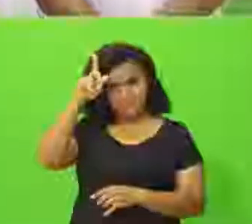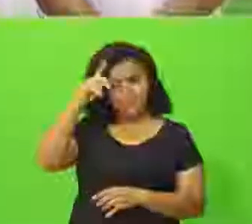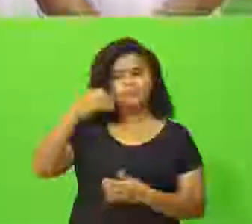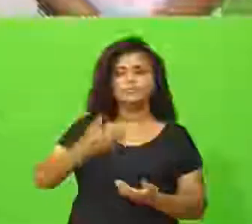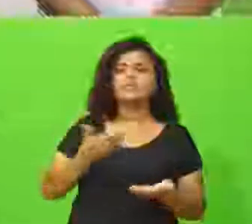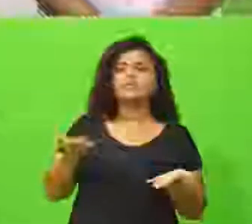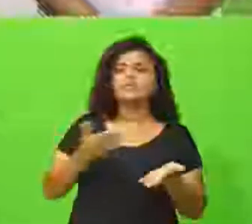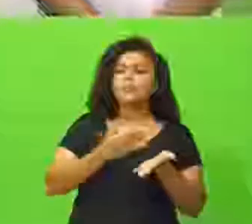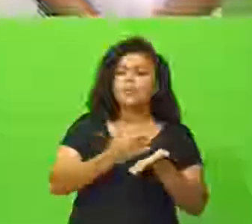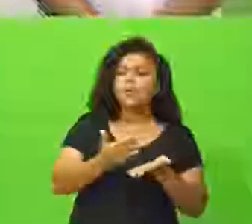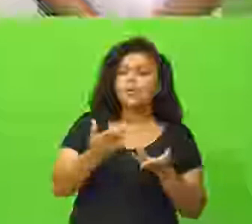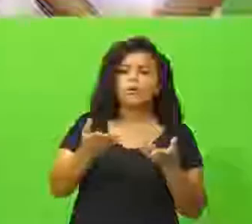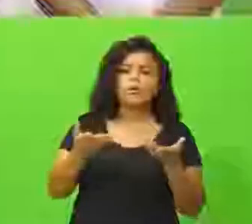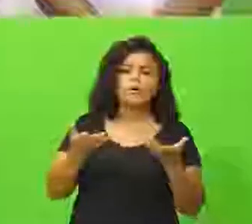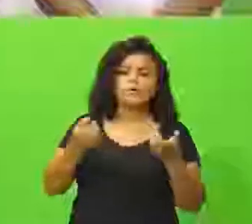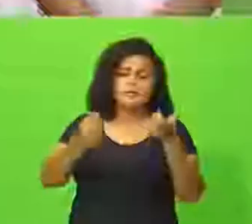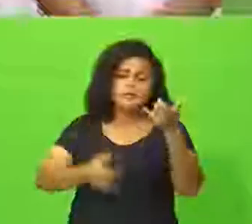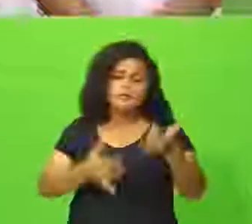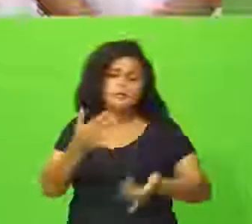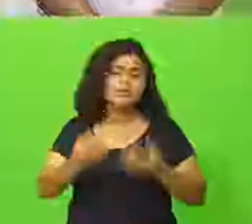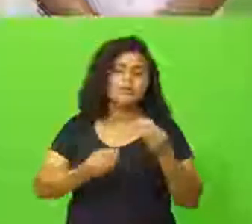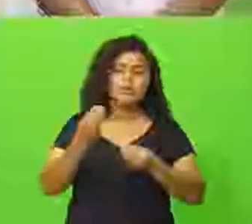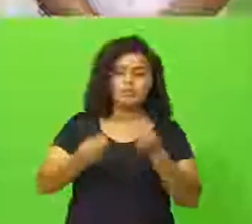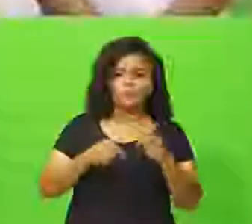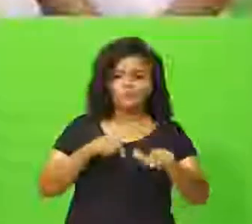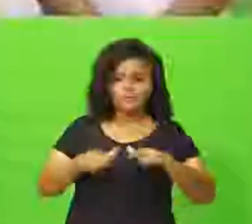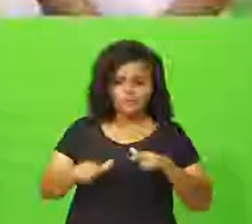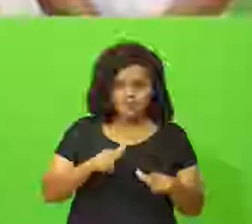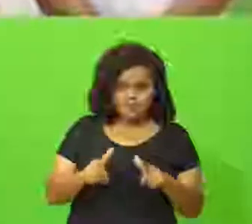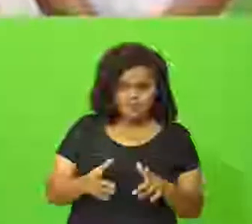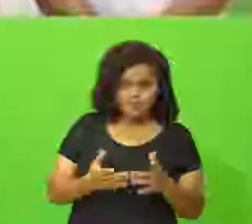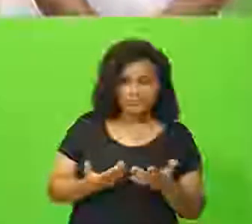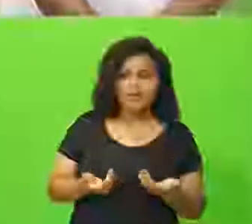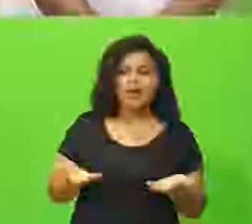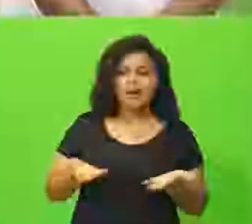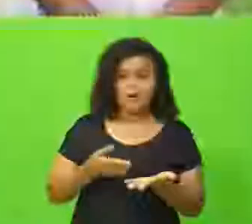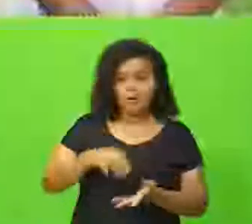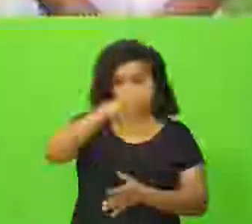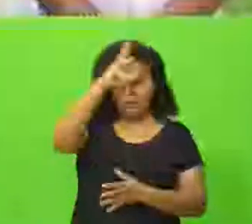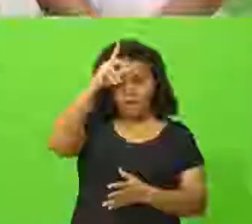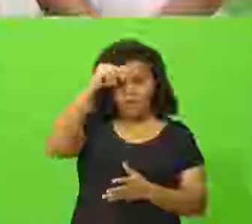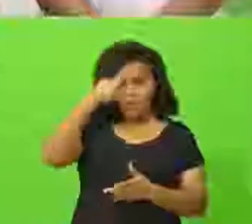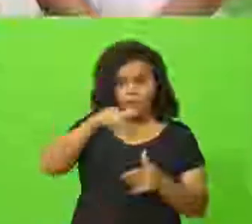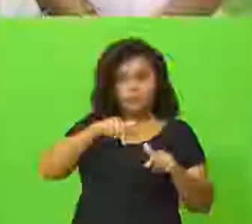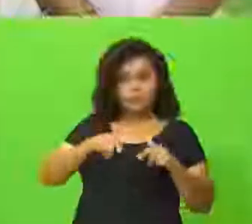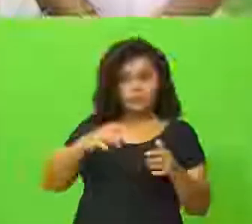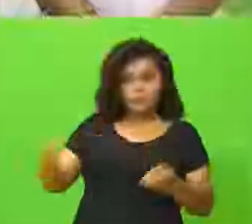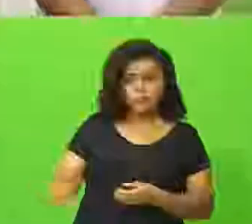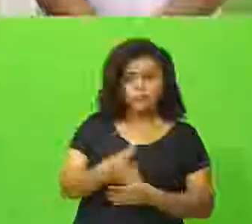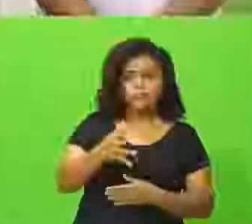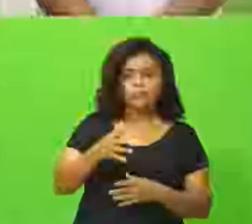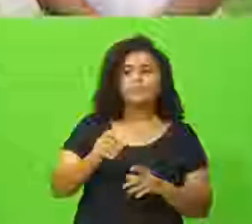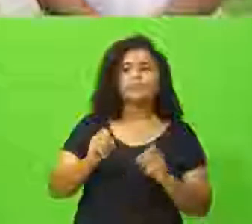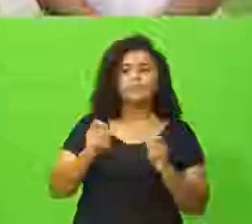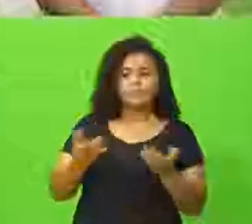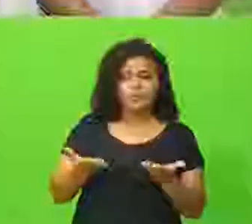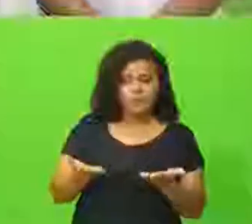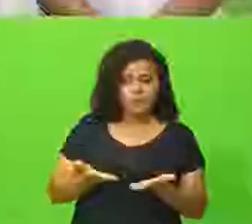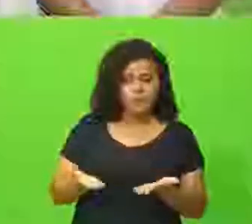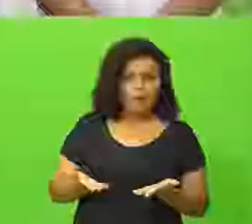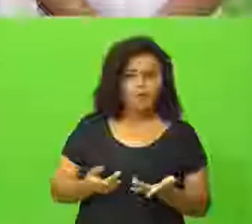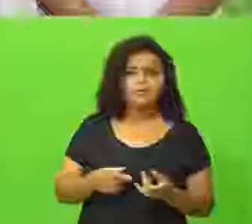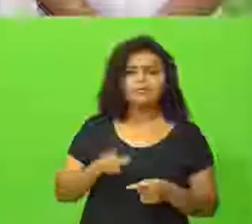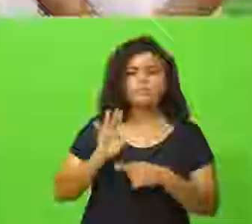grandioso trabalho que nós estamos trabalhando com essa grande ação do governo do Estado, cada vez mais ganhando mais espaço